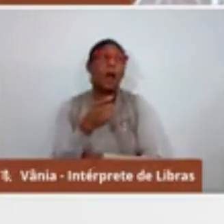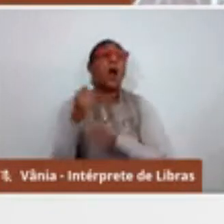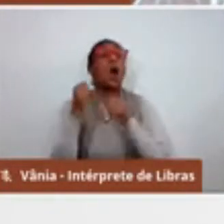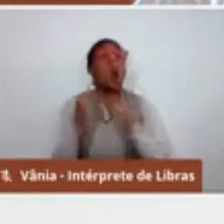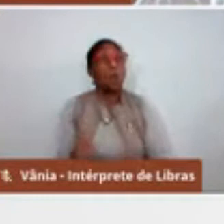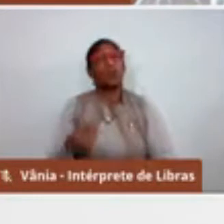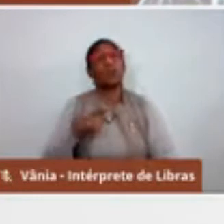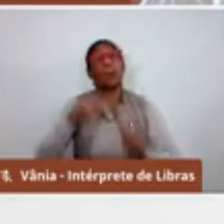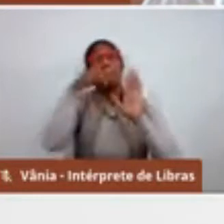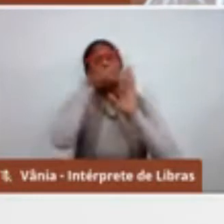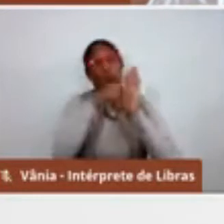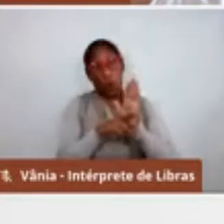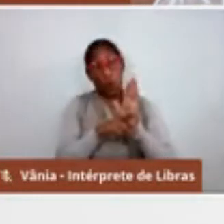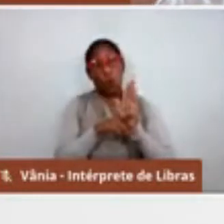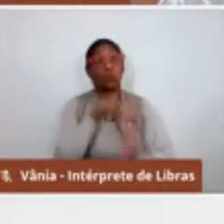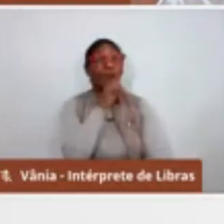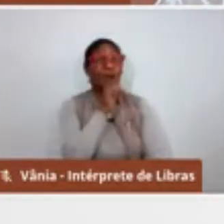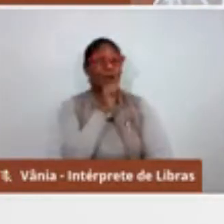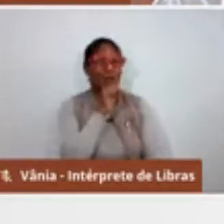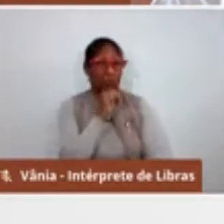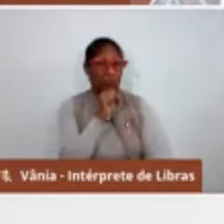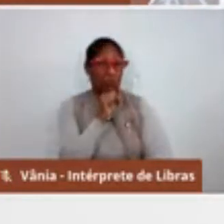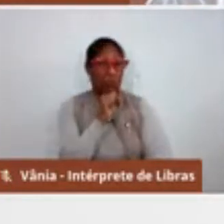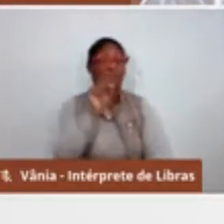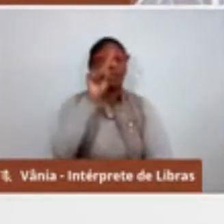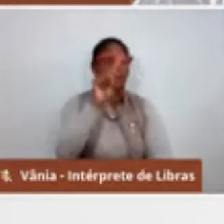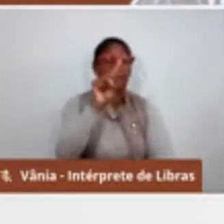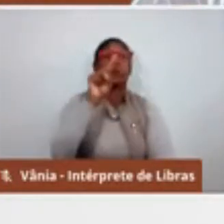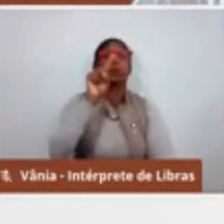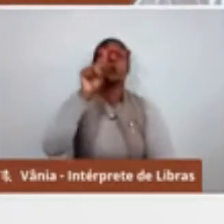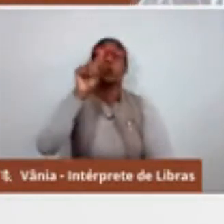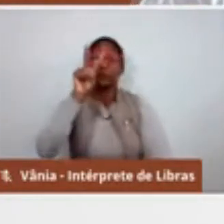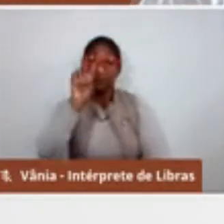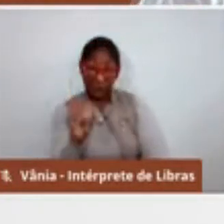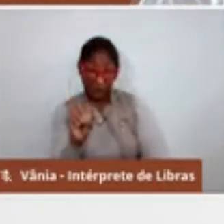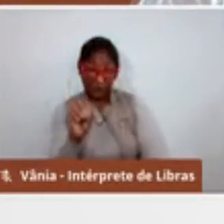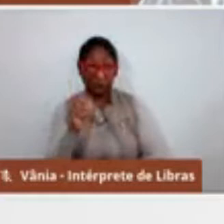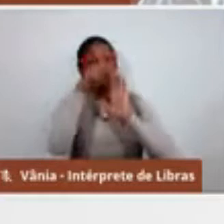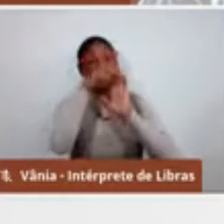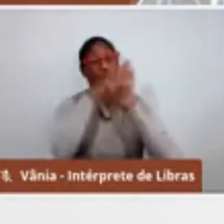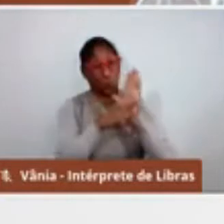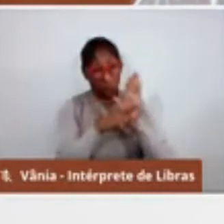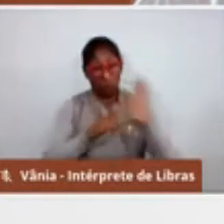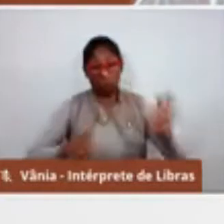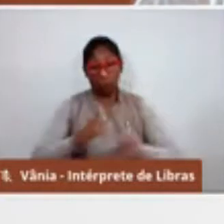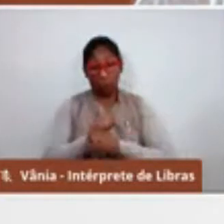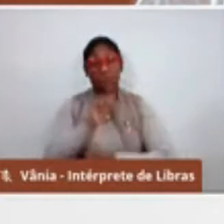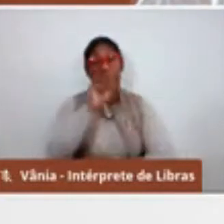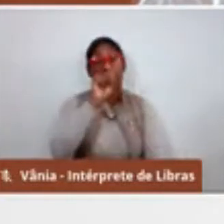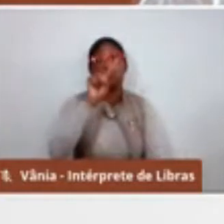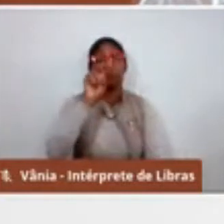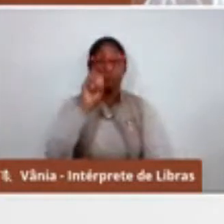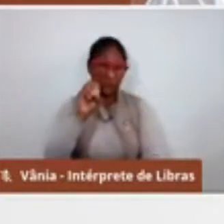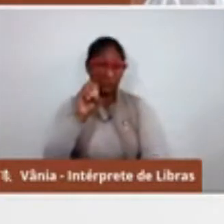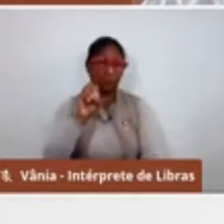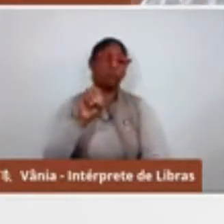da bandeira laranja 120 municípios, onde vivem 620 mil gaúchos, ou 5,5%